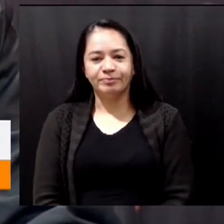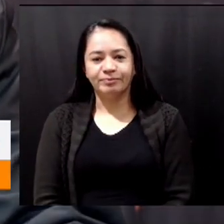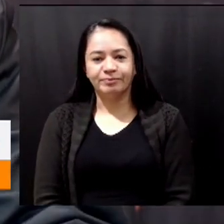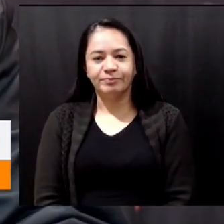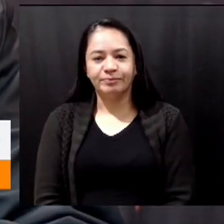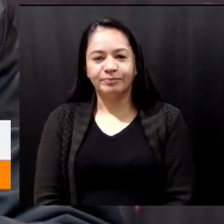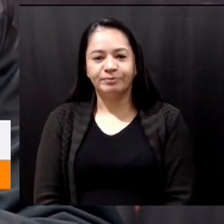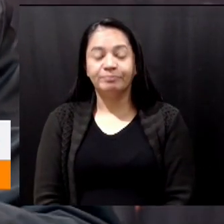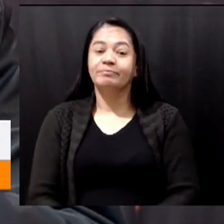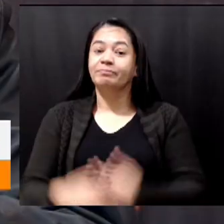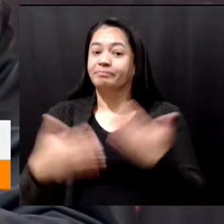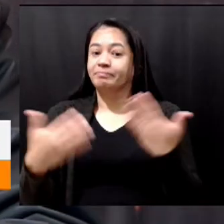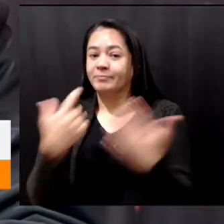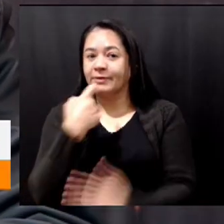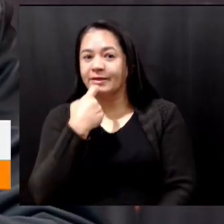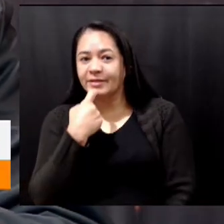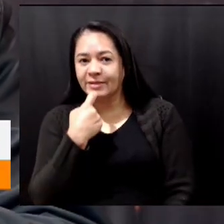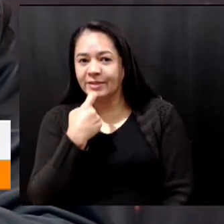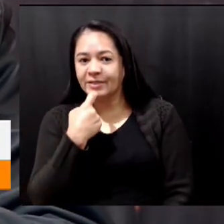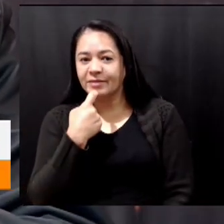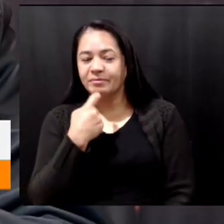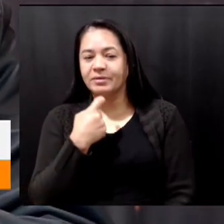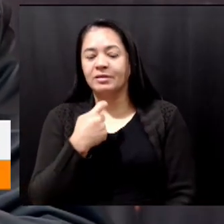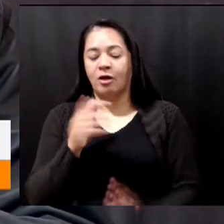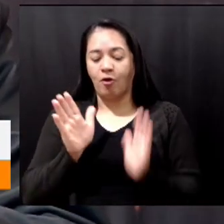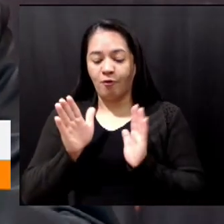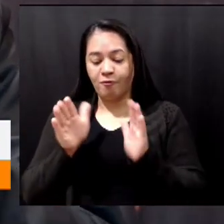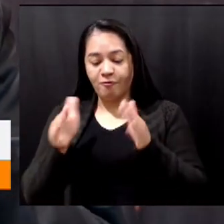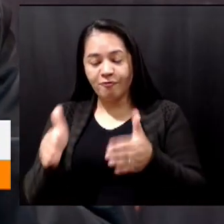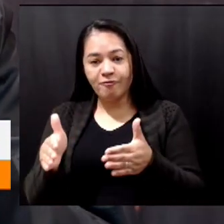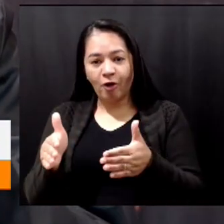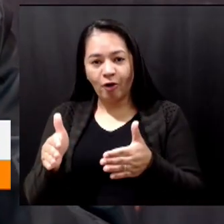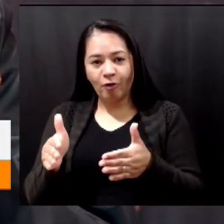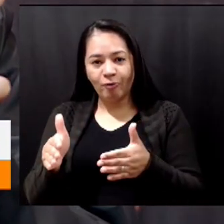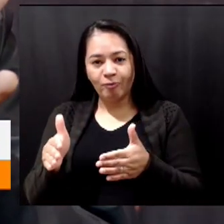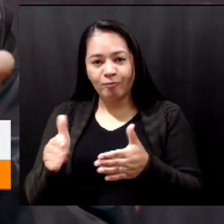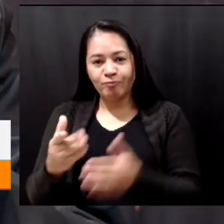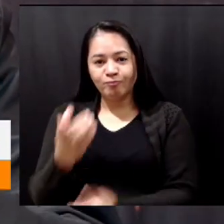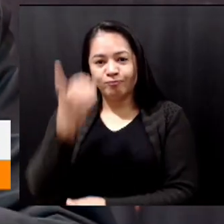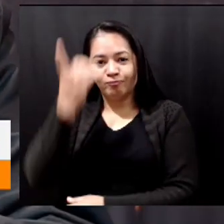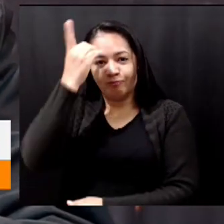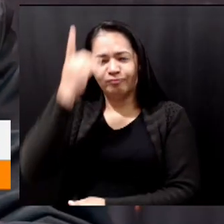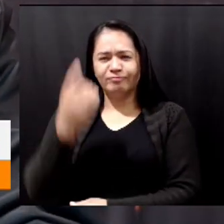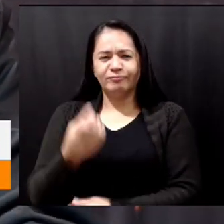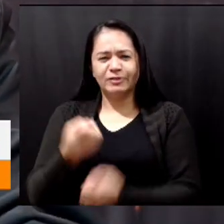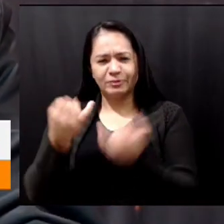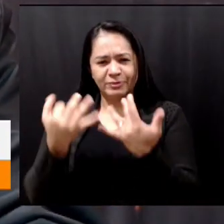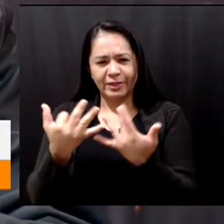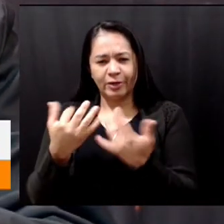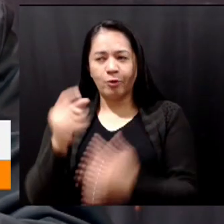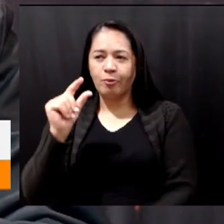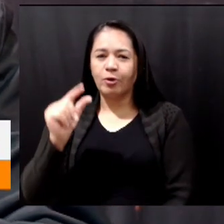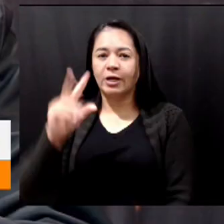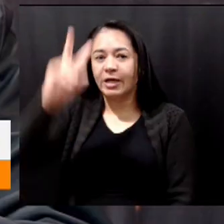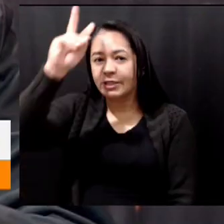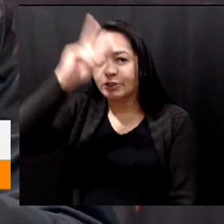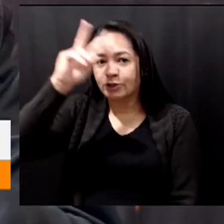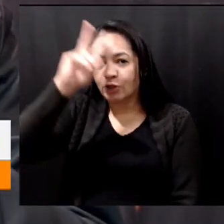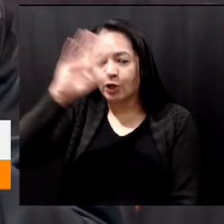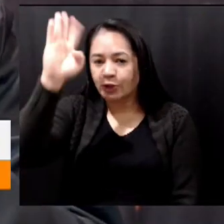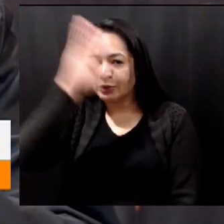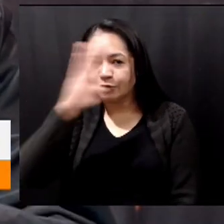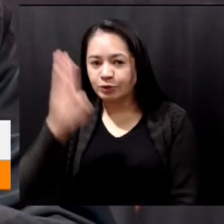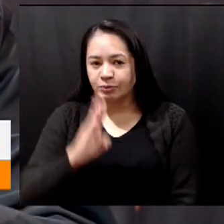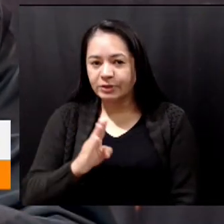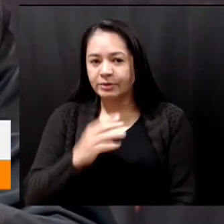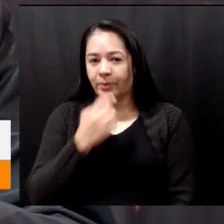cidade que teve uma vocação para isso e vamos falar um pouquinho da história do Brasil, né? Sim. Quando Dom Pedro